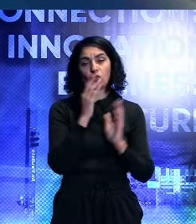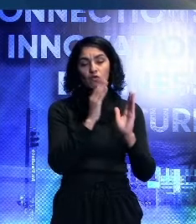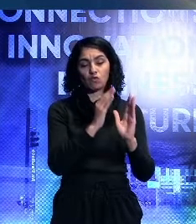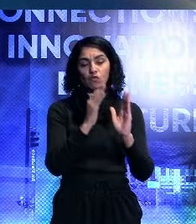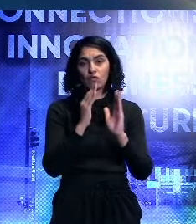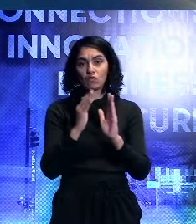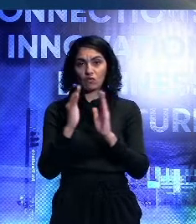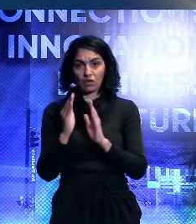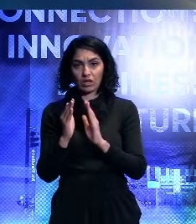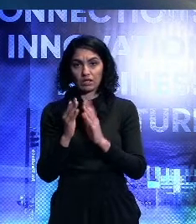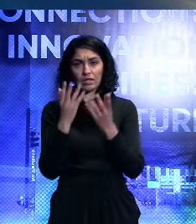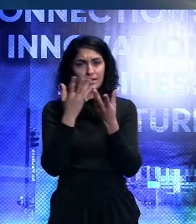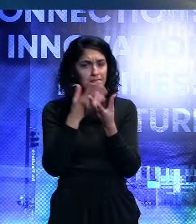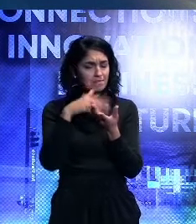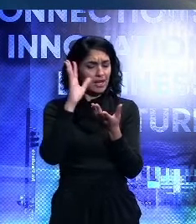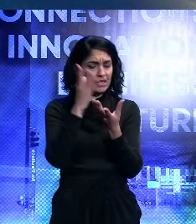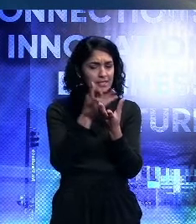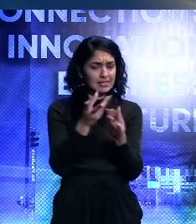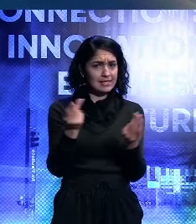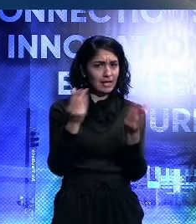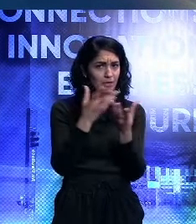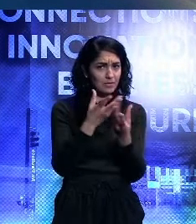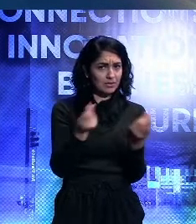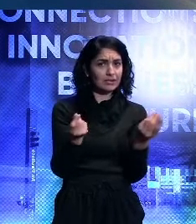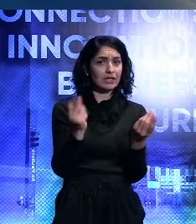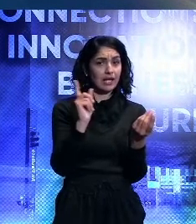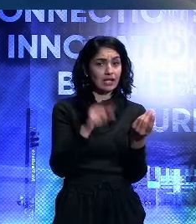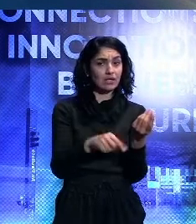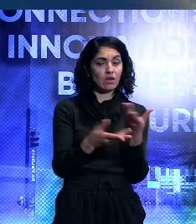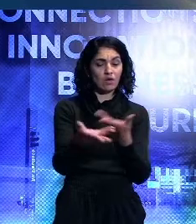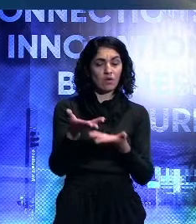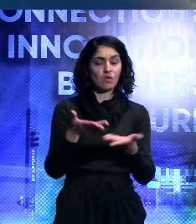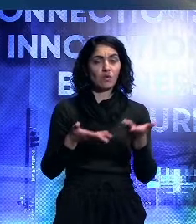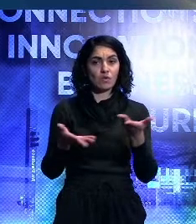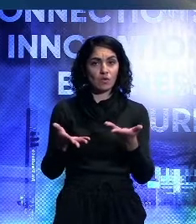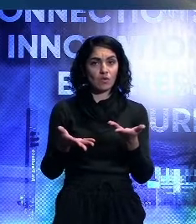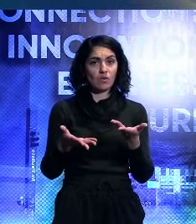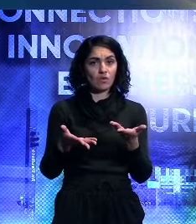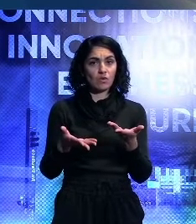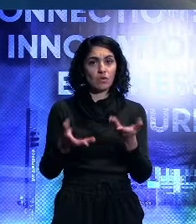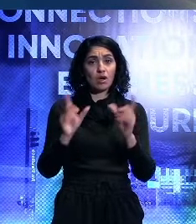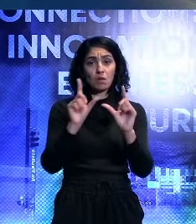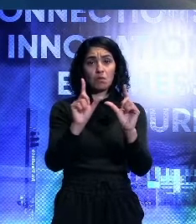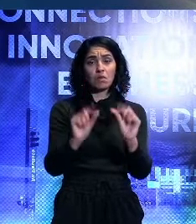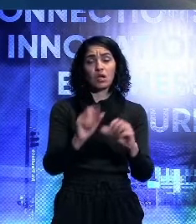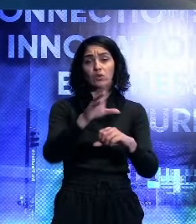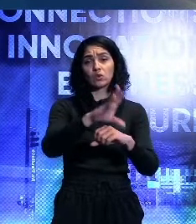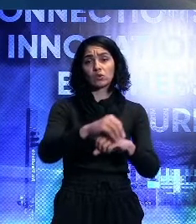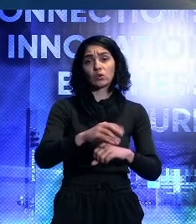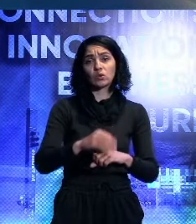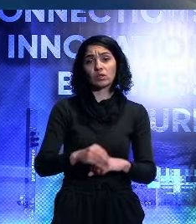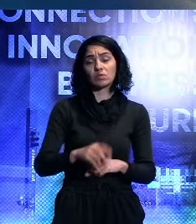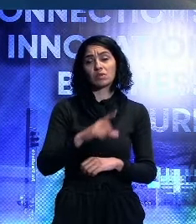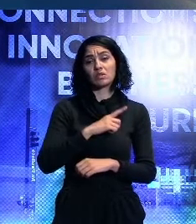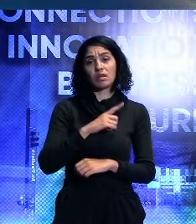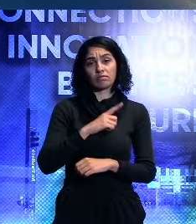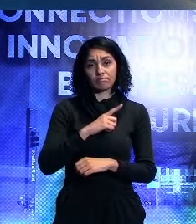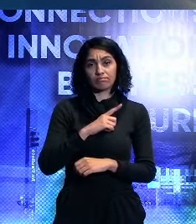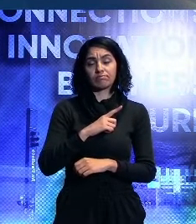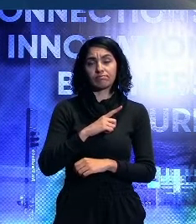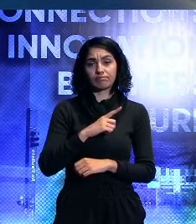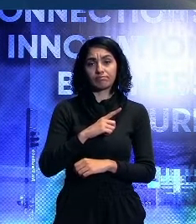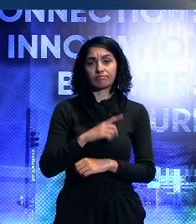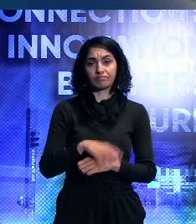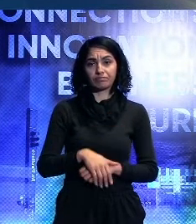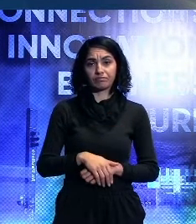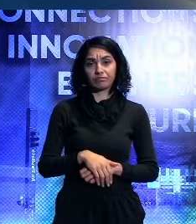mais abstrato for o serviço que a gente está utilizando, menos conhecimento a gente detém dele. Né?